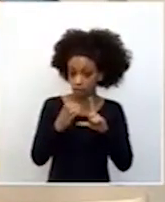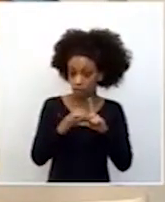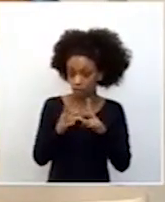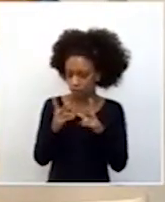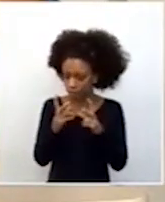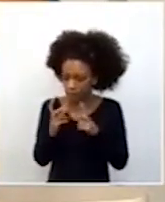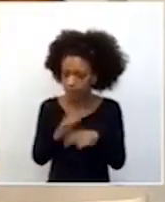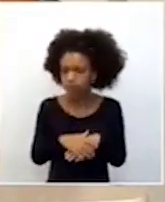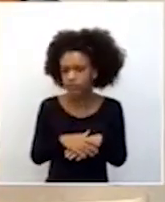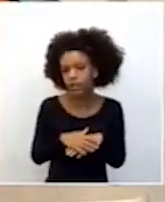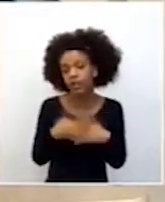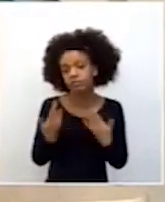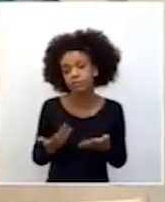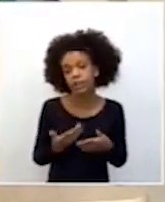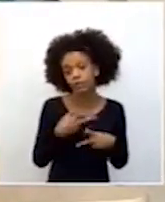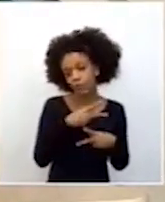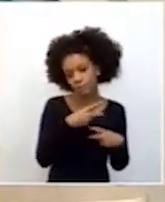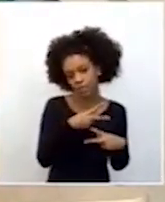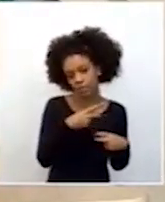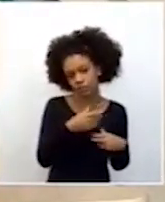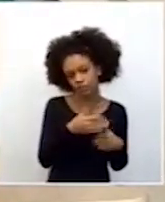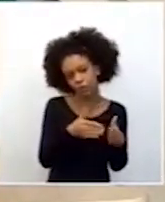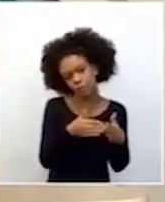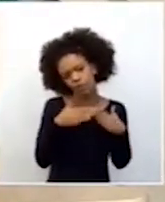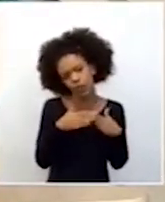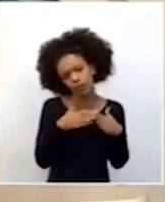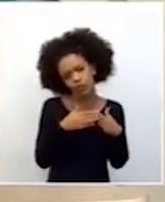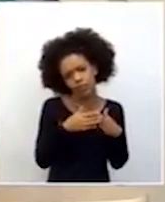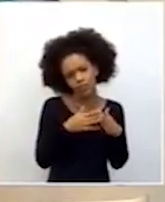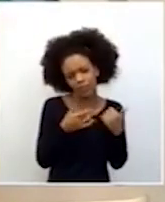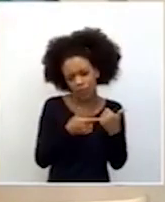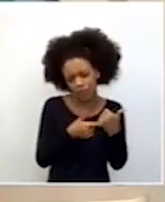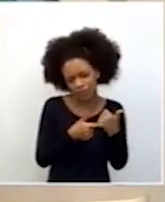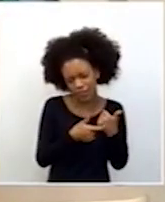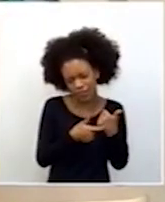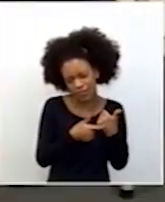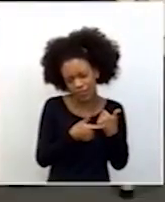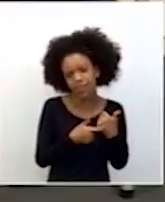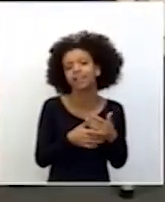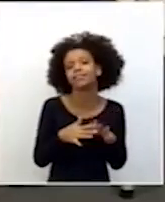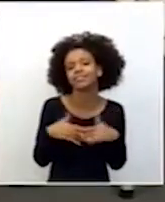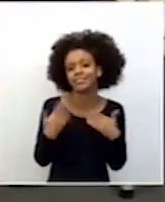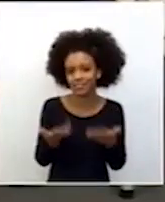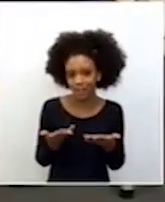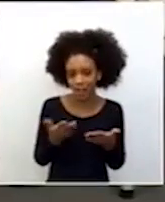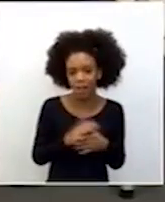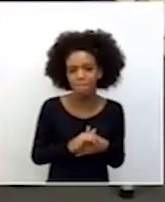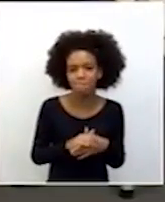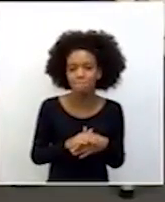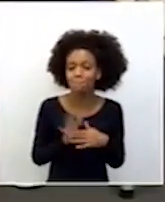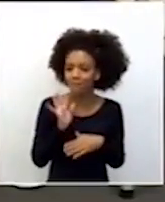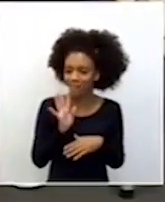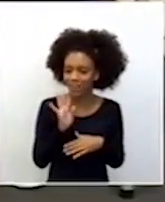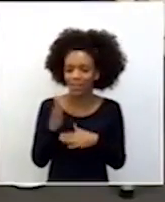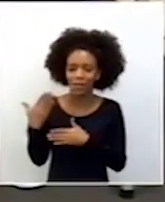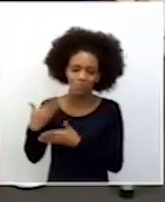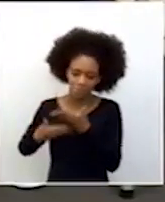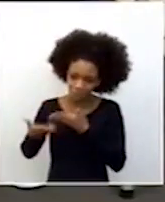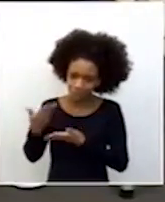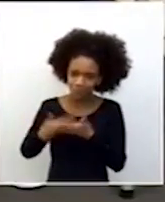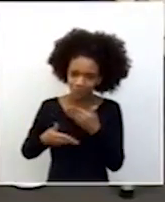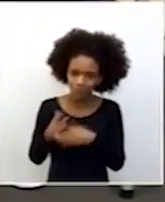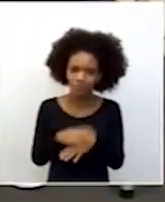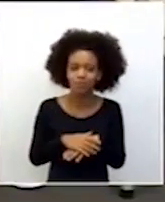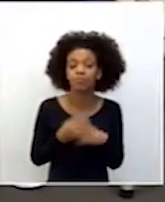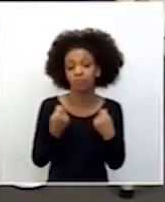no app, por favor, fique rápido com o dedo no gatilho. Exatamente, vai ser muito legal ver as interações dos alunos